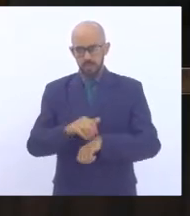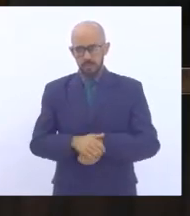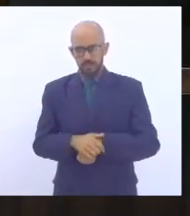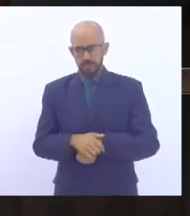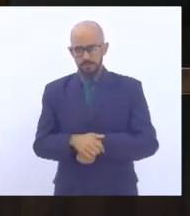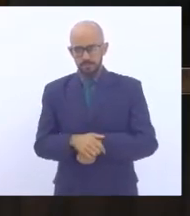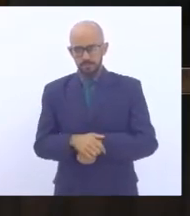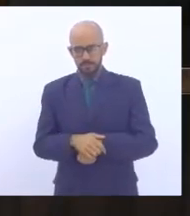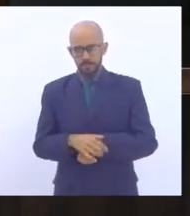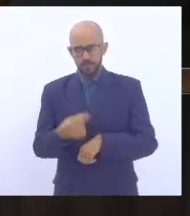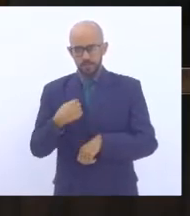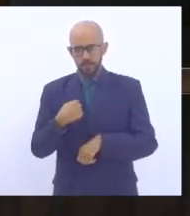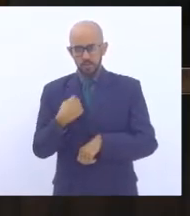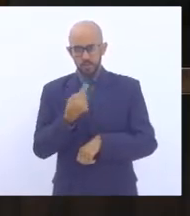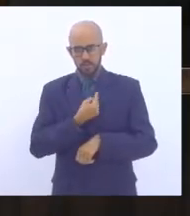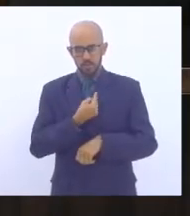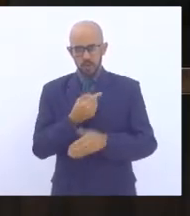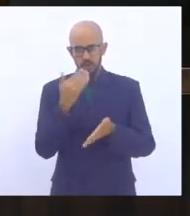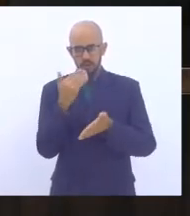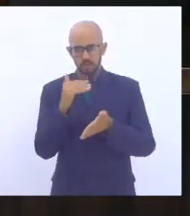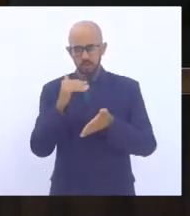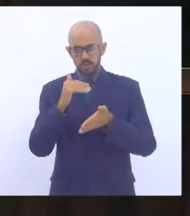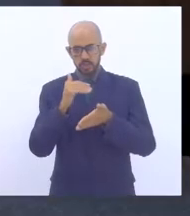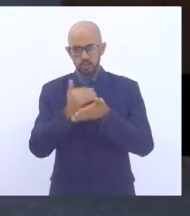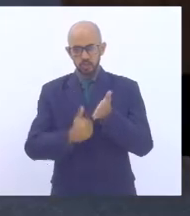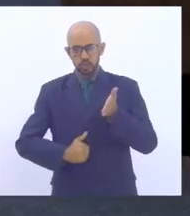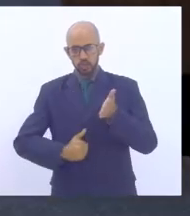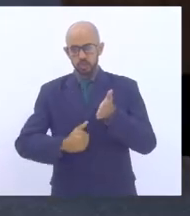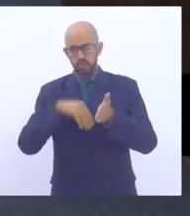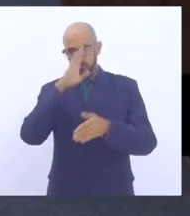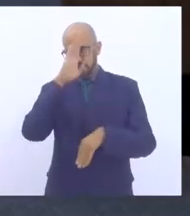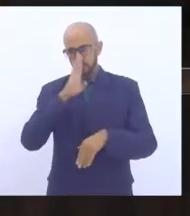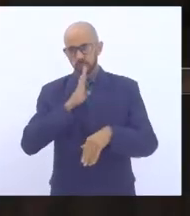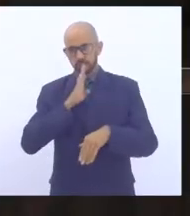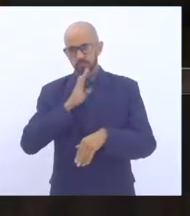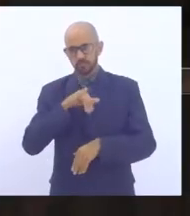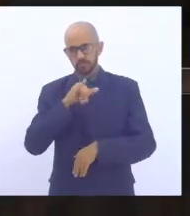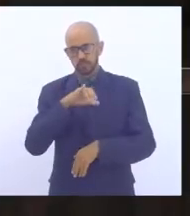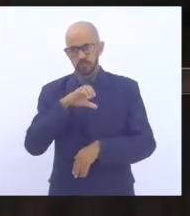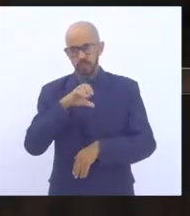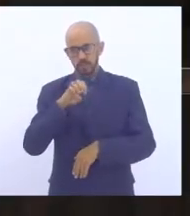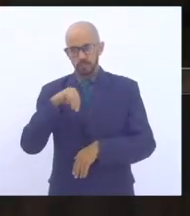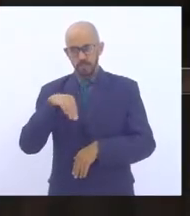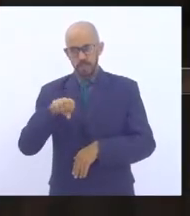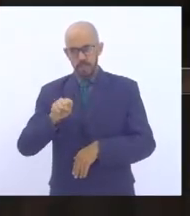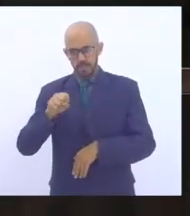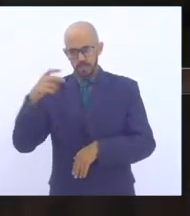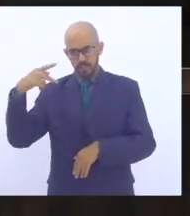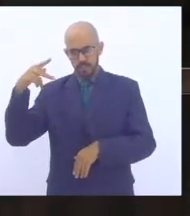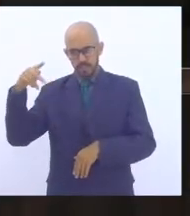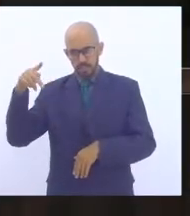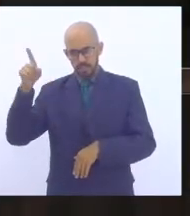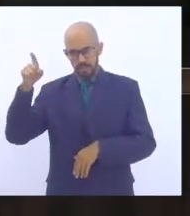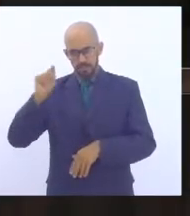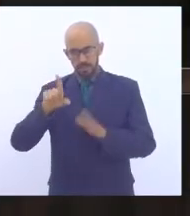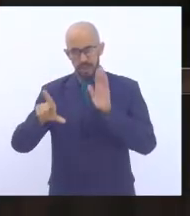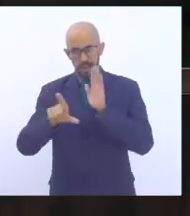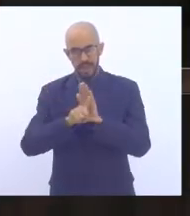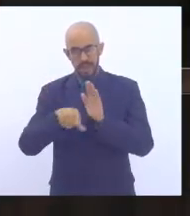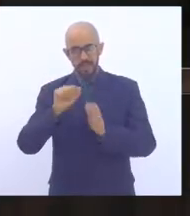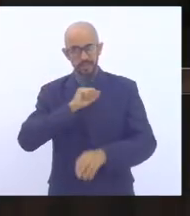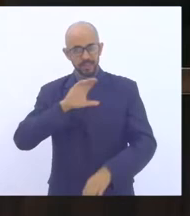isentamos o ICMS da conta dos pequenos Produtores Rurais estão isso é muito importante uma lei do Siciliano